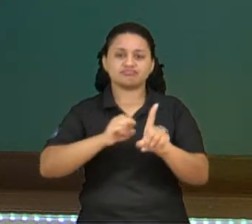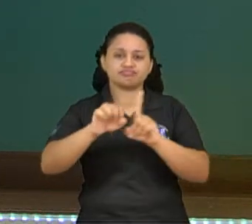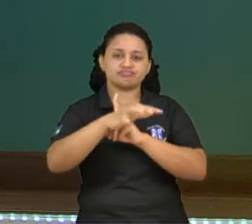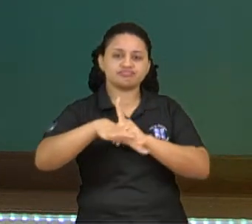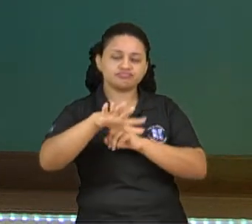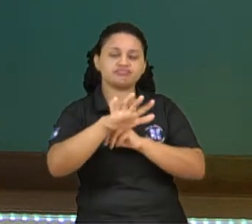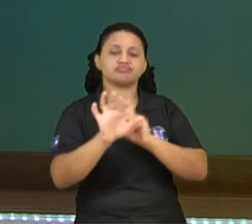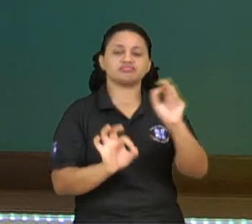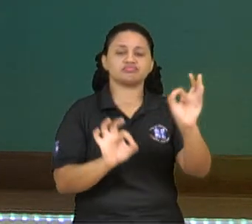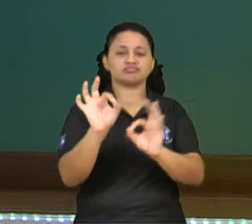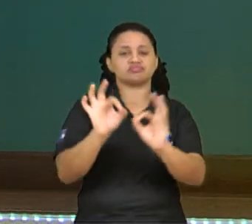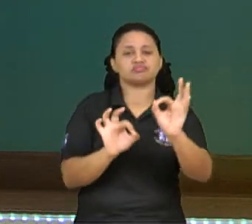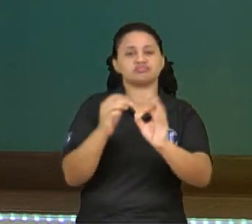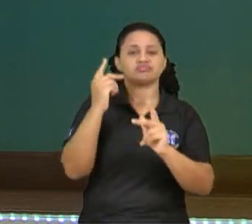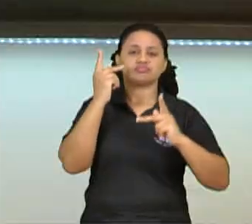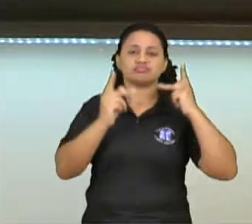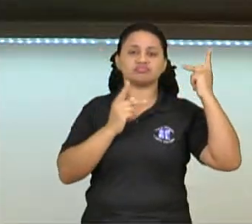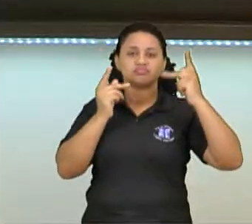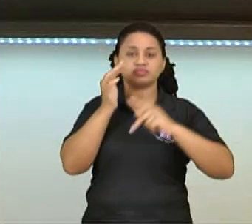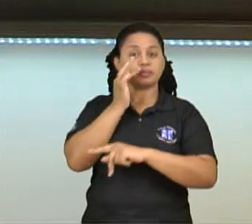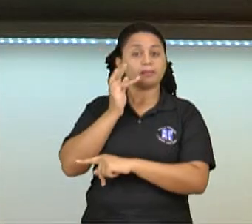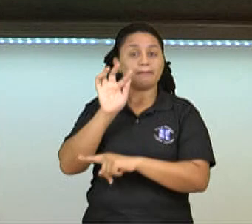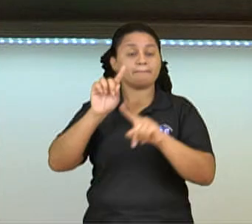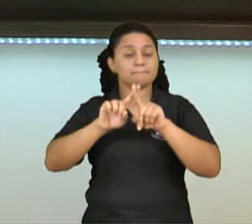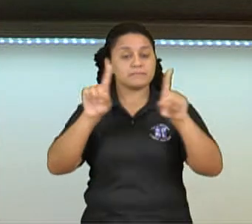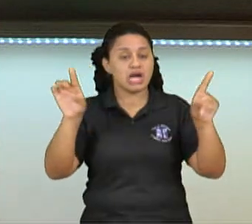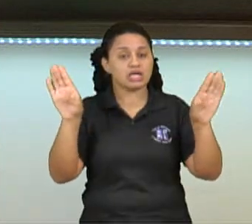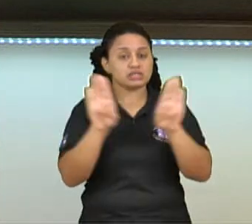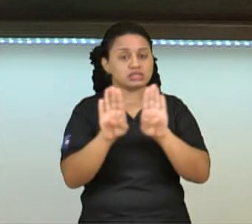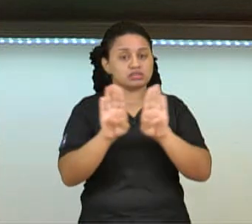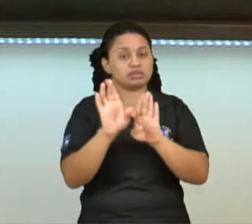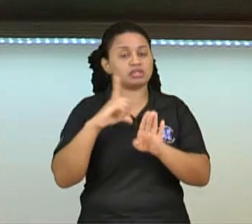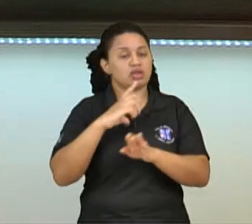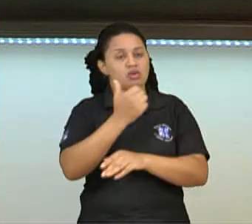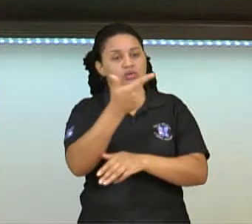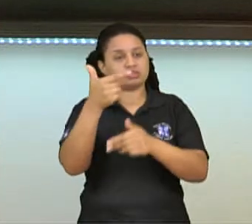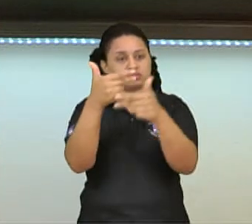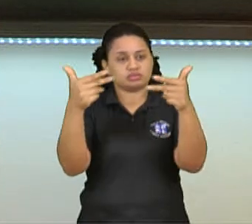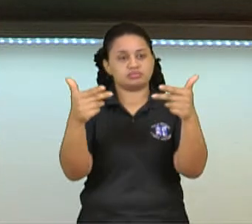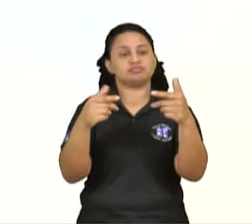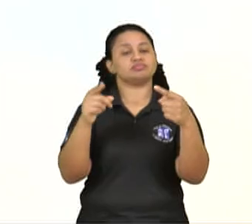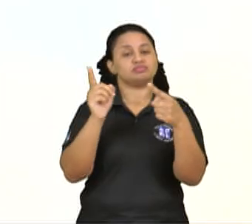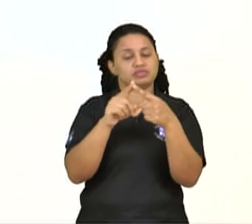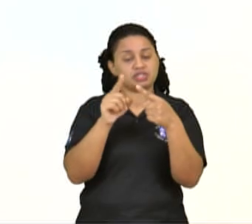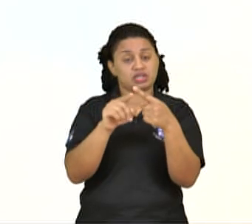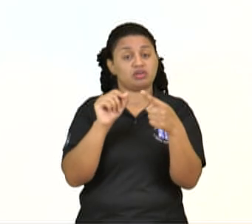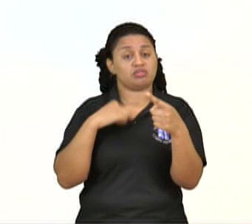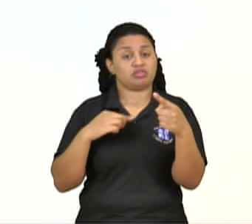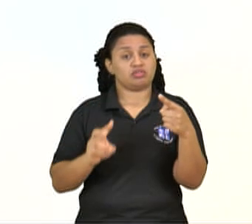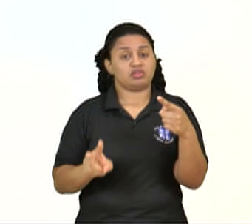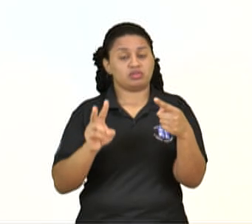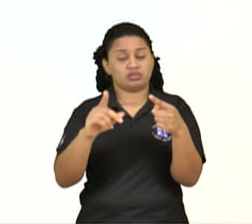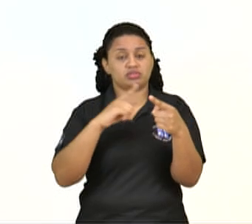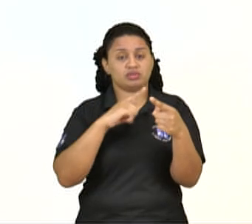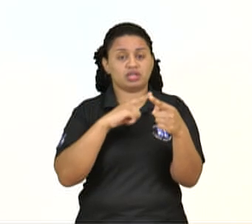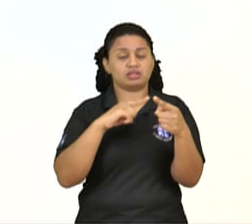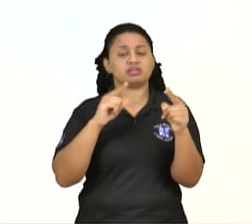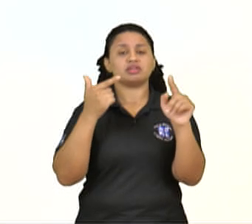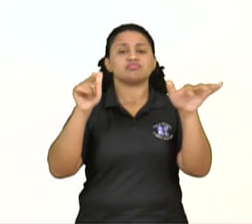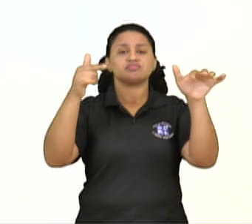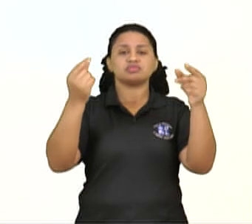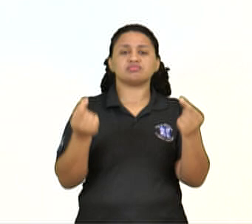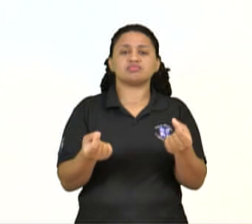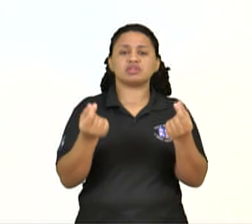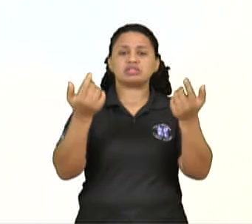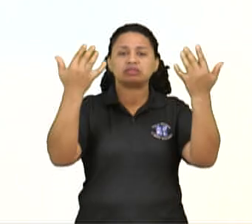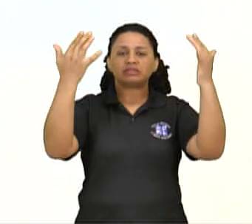da organização política francesa, mas também vão ter outros pontos, né? Vai continuar uma grande crise